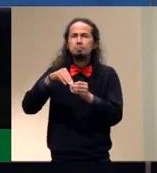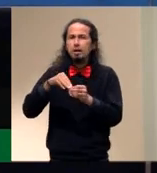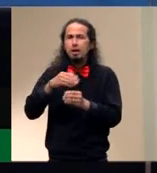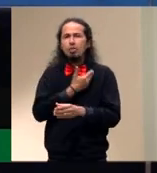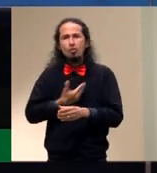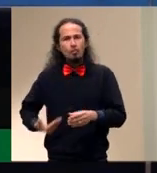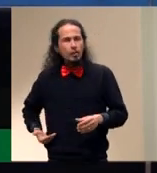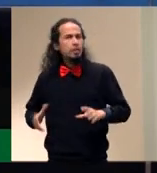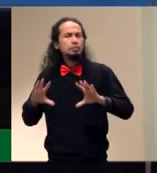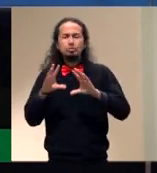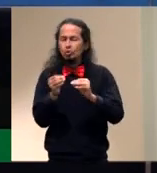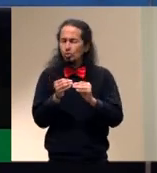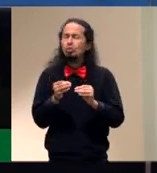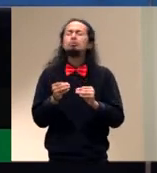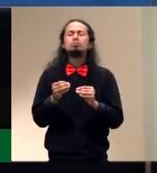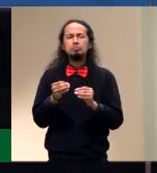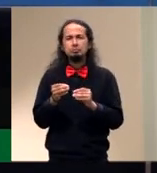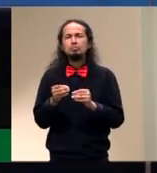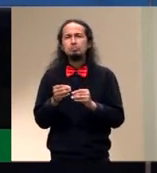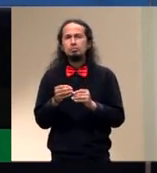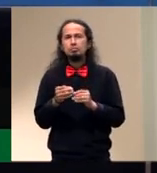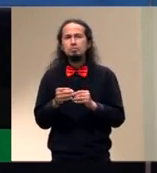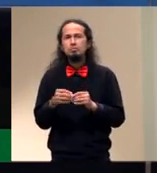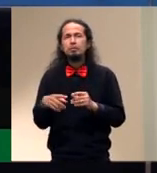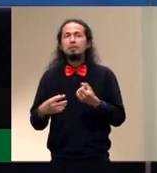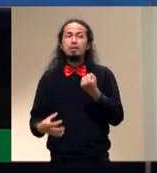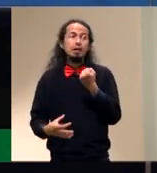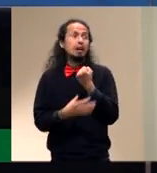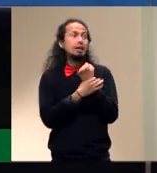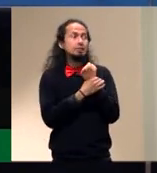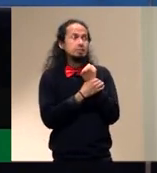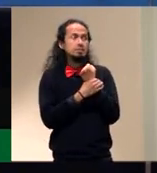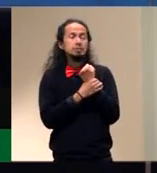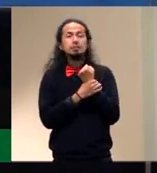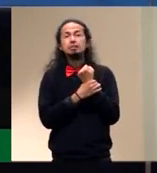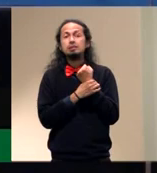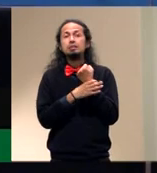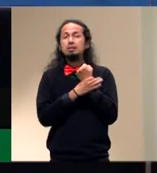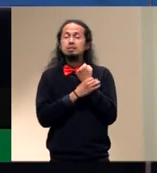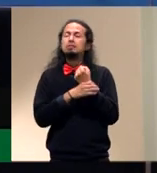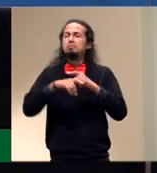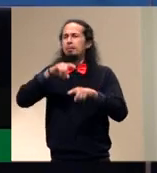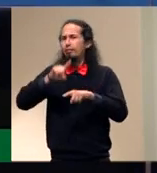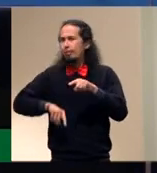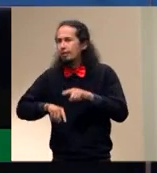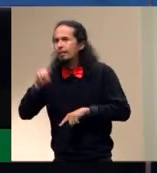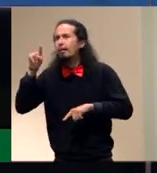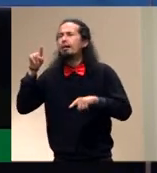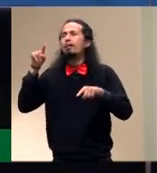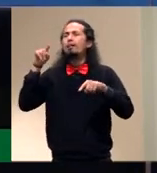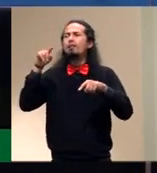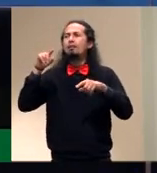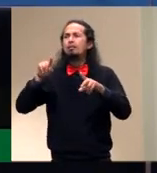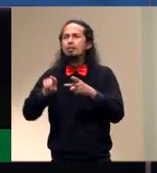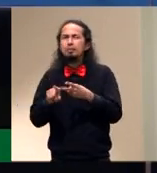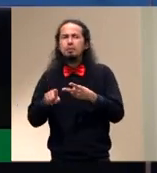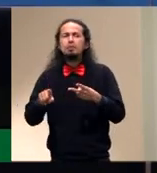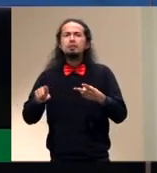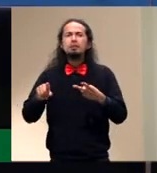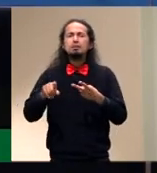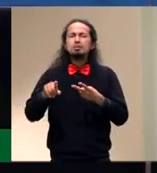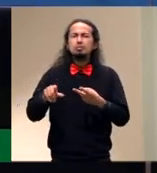vai dar as garantias no sentido material também, material e das condições de